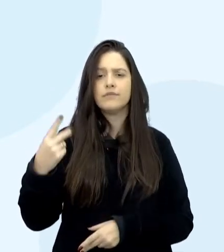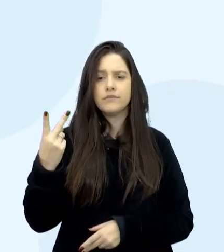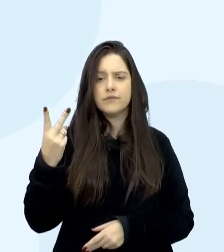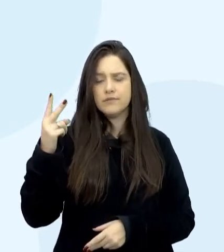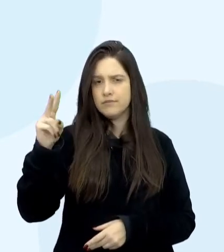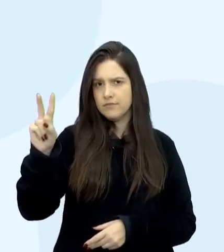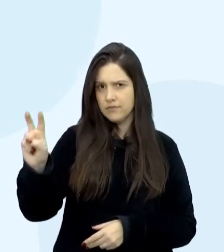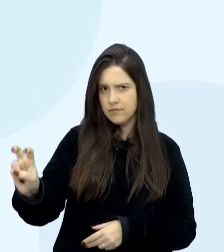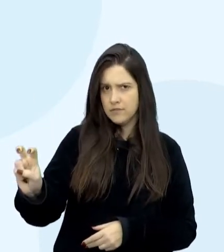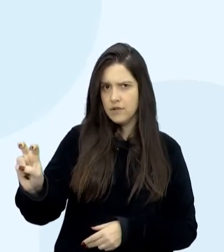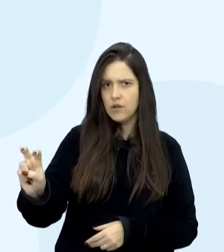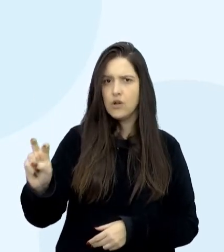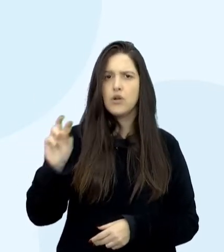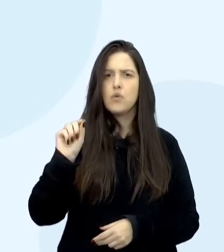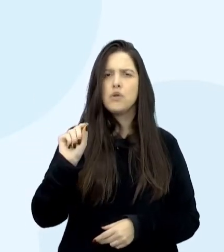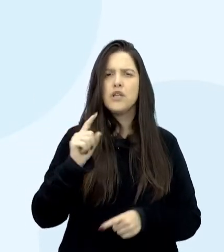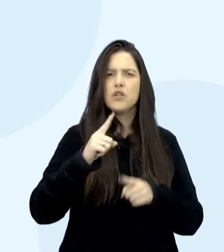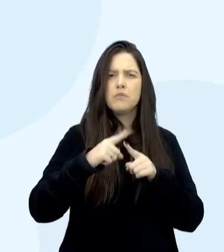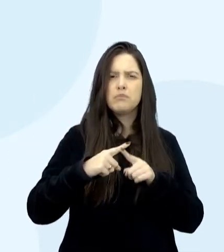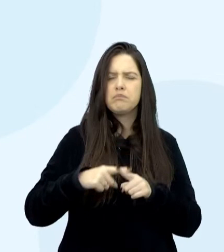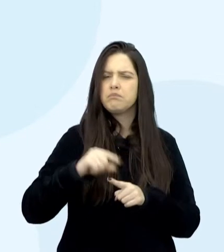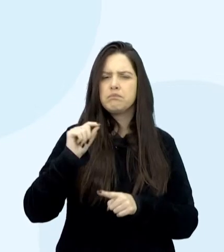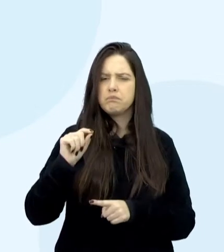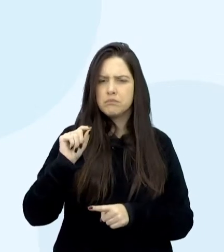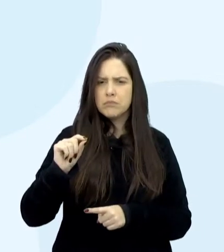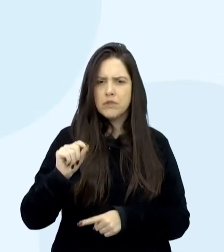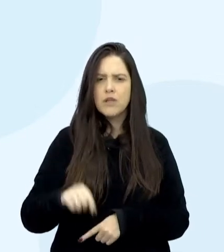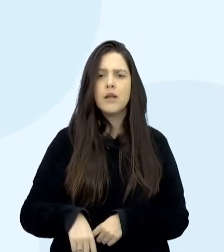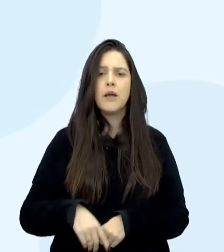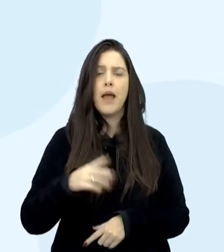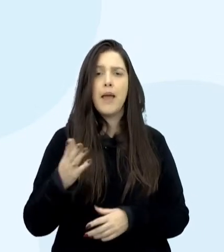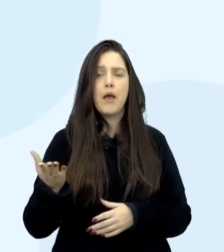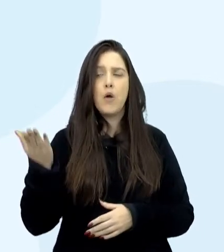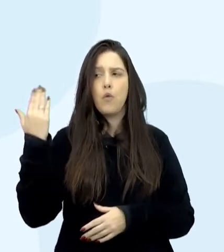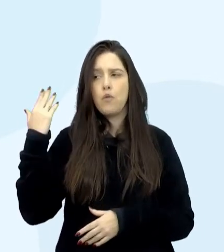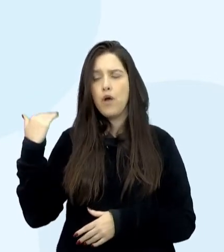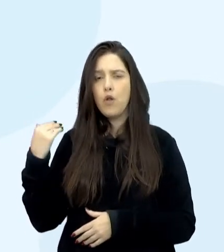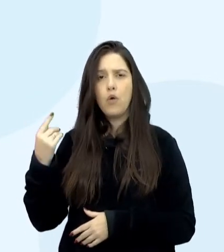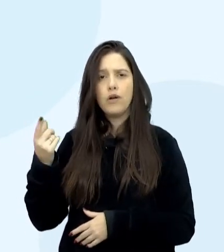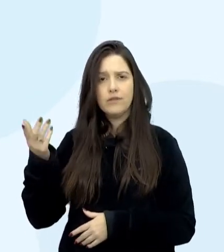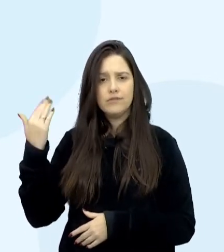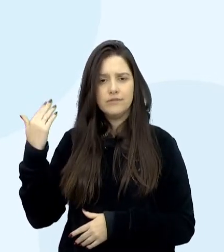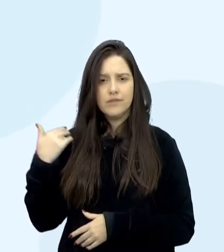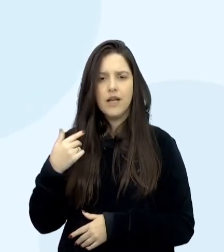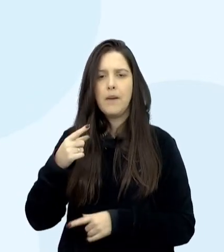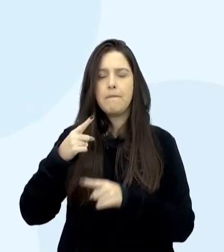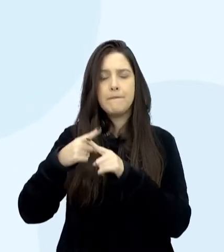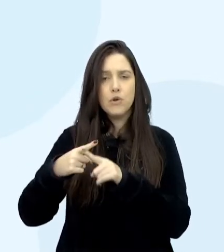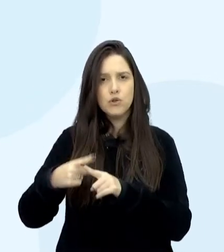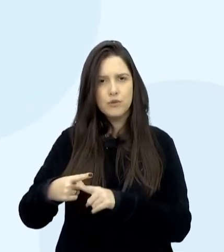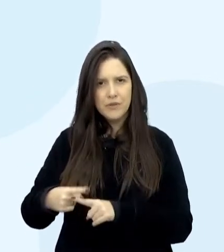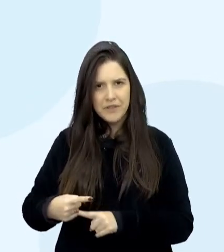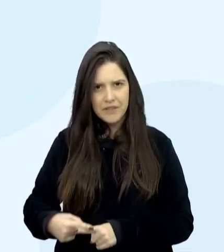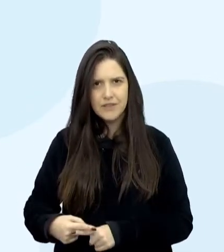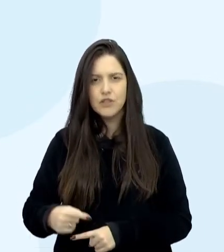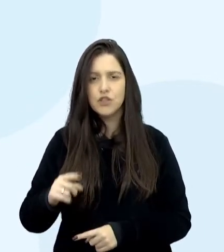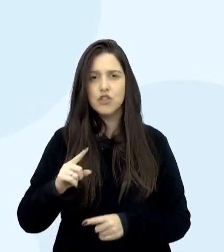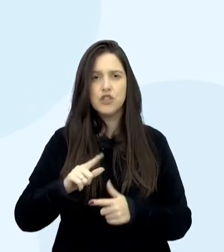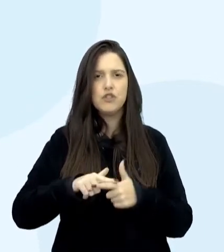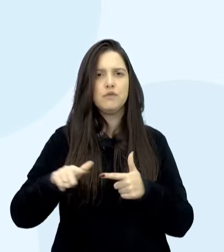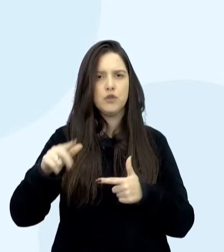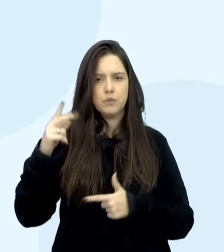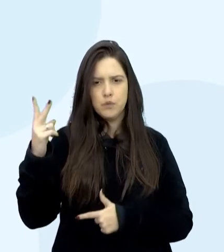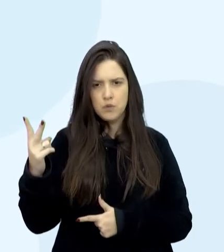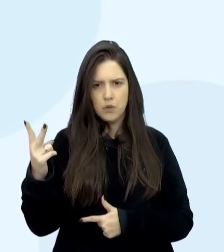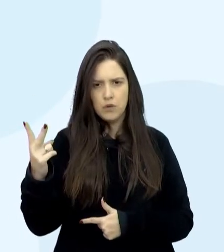você não quiser multiplicar, o que a gente faz? Pega o valor anterior e multiplica mais uma vez pela metade ou divide por 2.